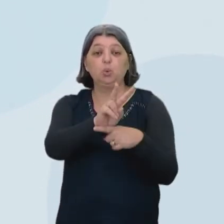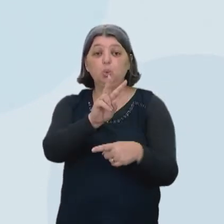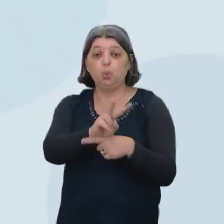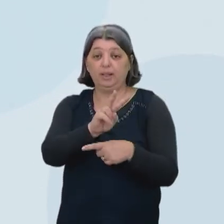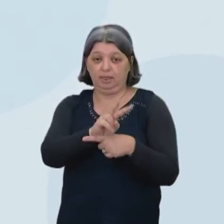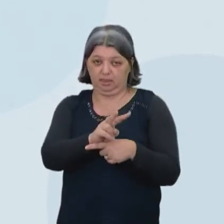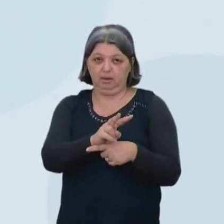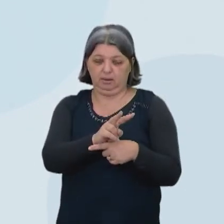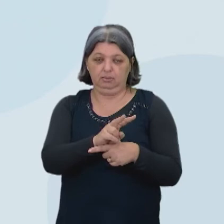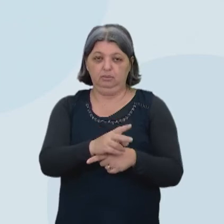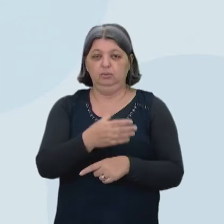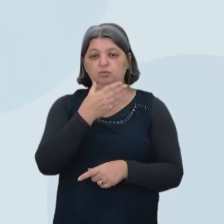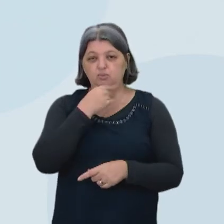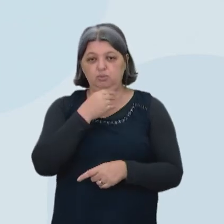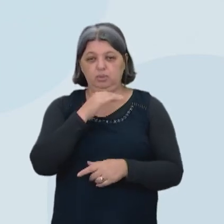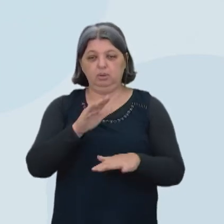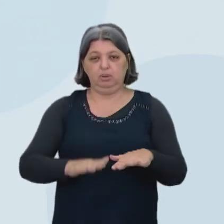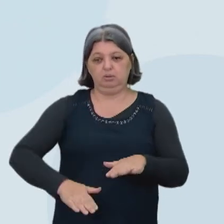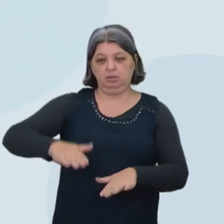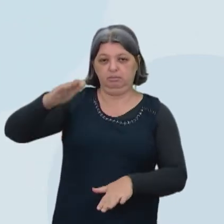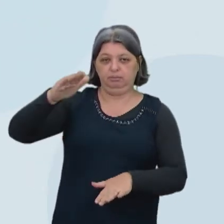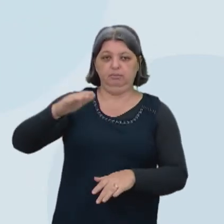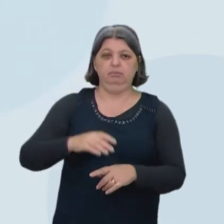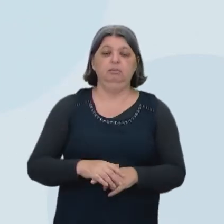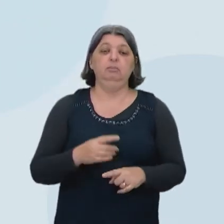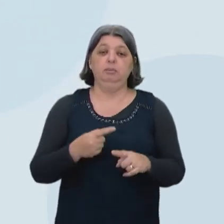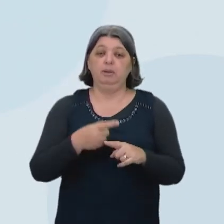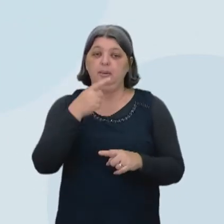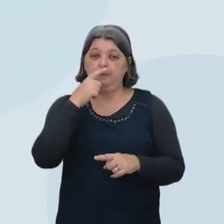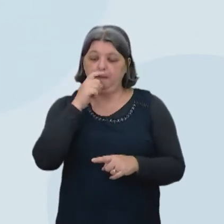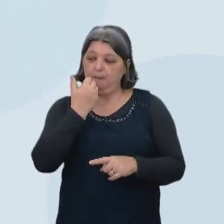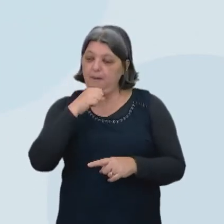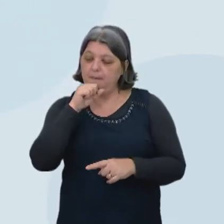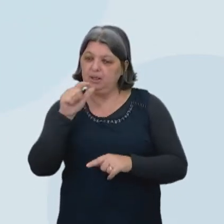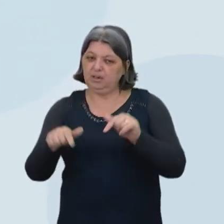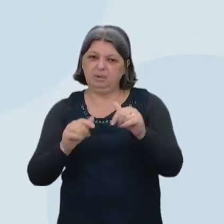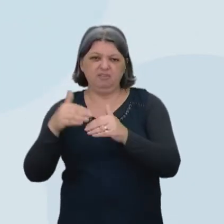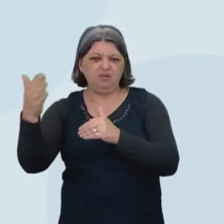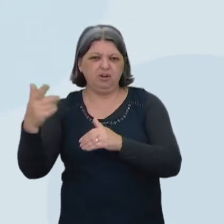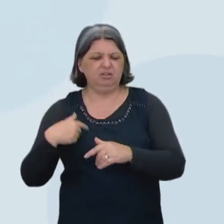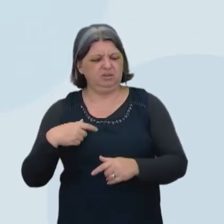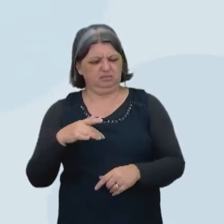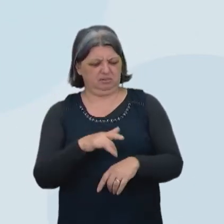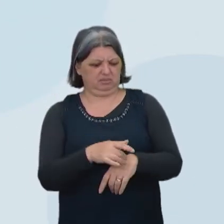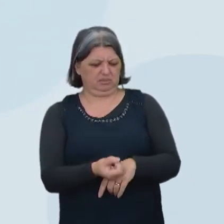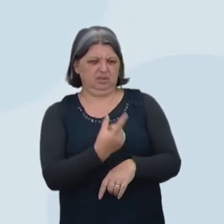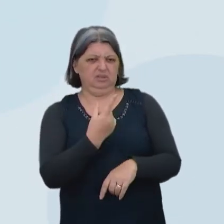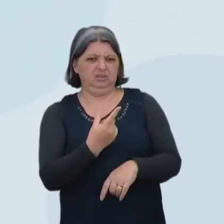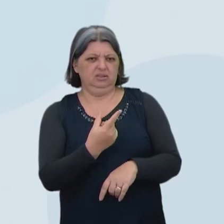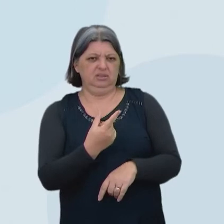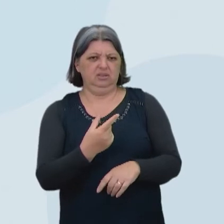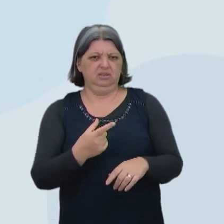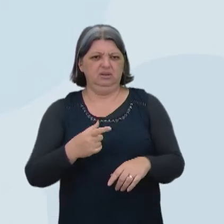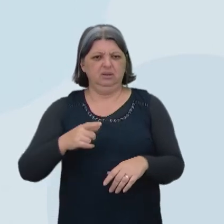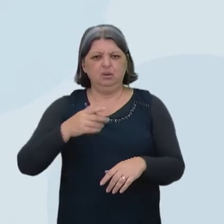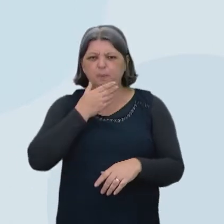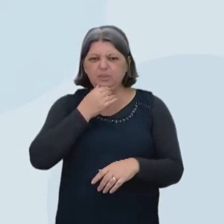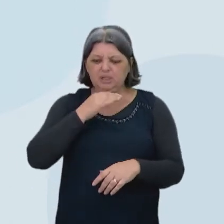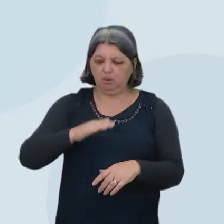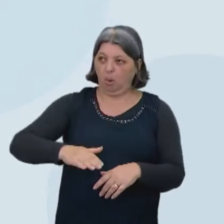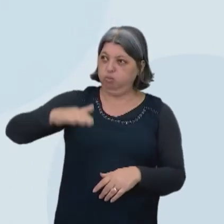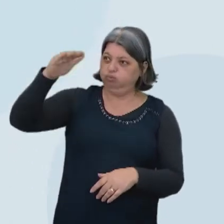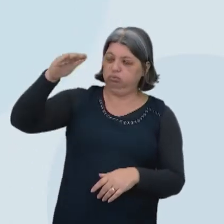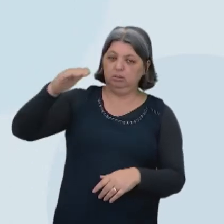que eu, enquanto os pais dele trabalhavam fora. Eu achava estranho cuidar daquele garoto tão grande, mas